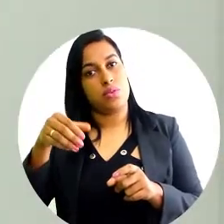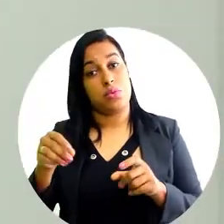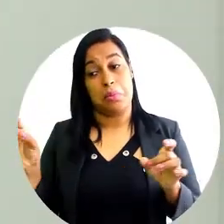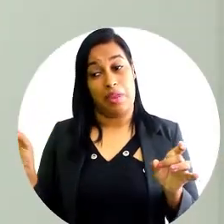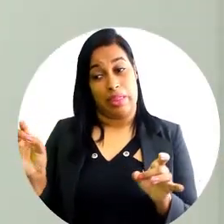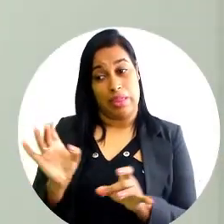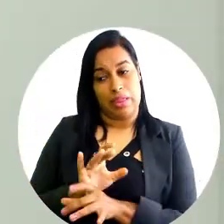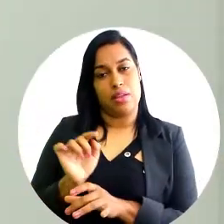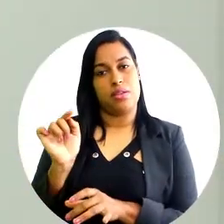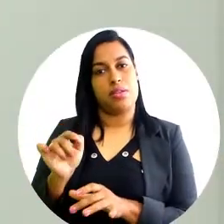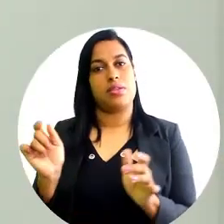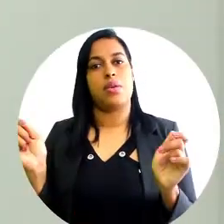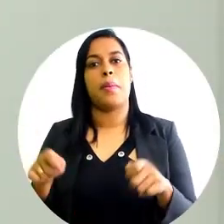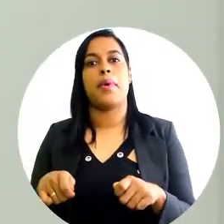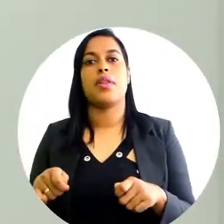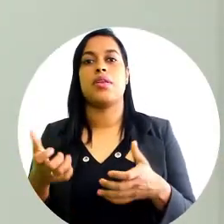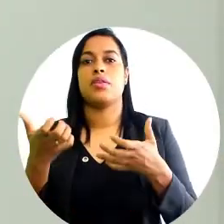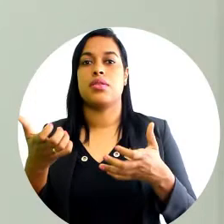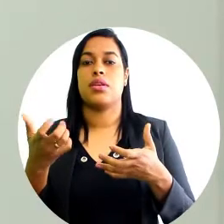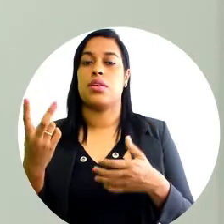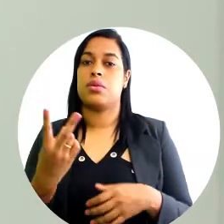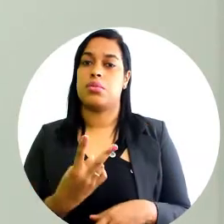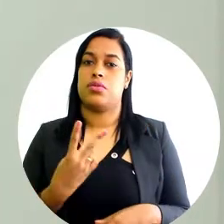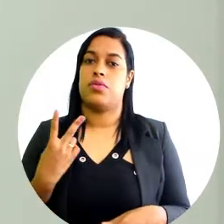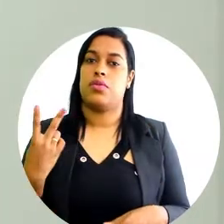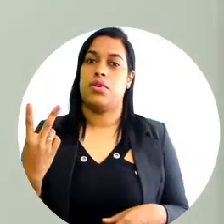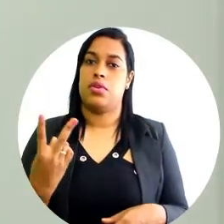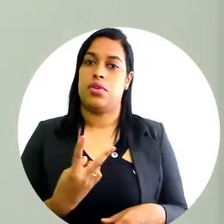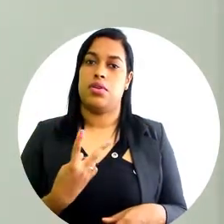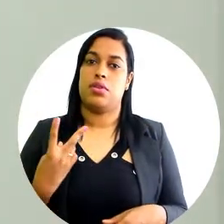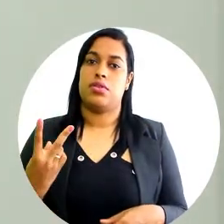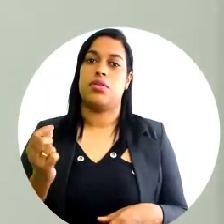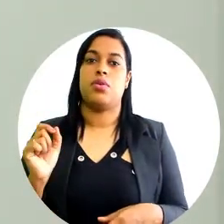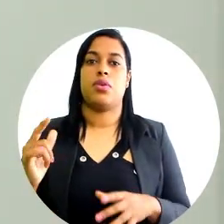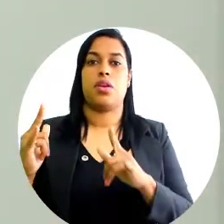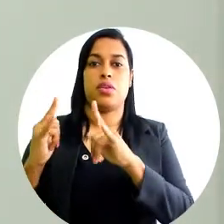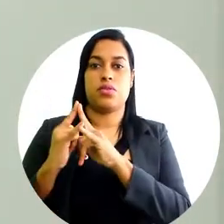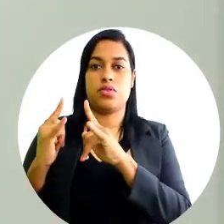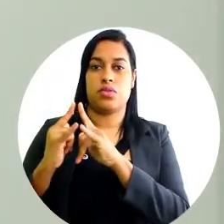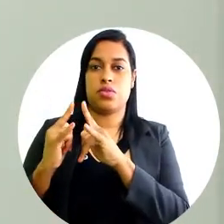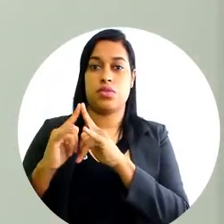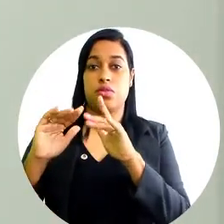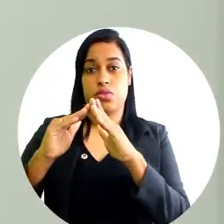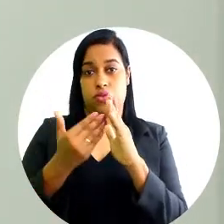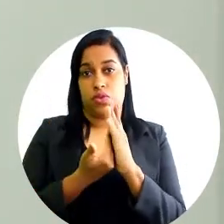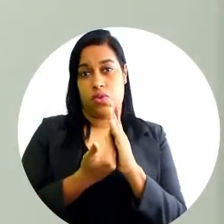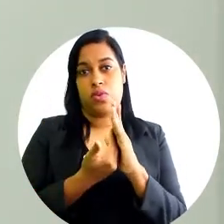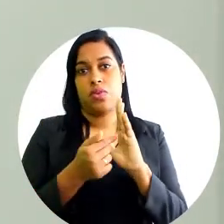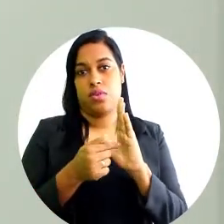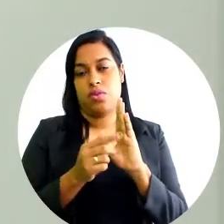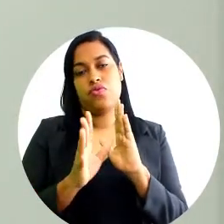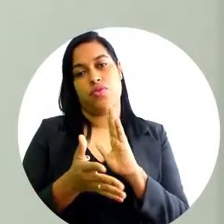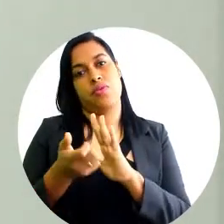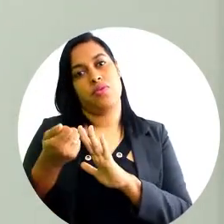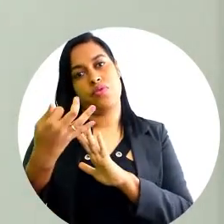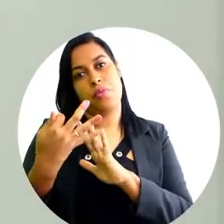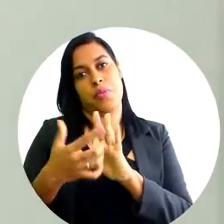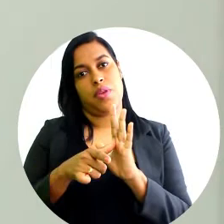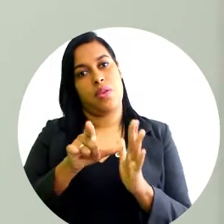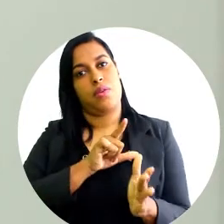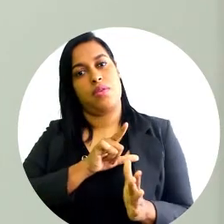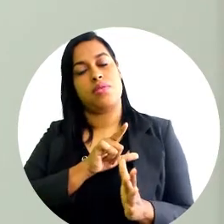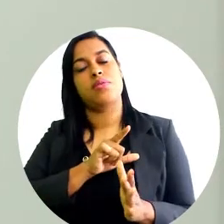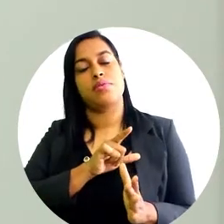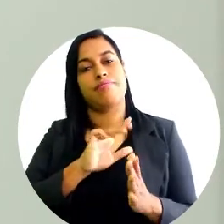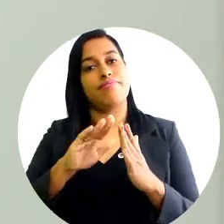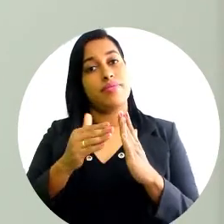Para concluirmos essa competência, queremos valorizar a instituição da escola, como já foi